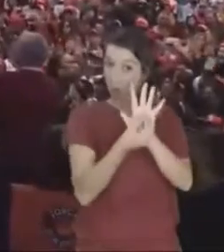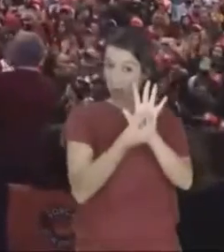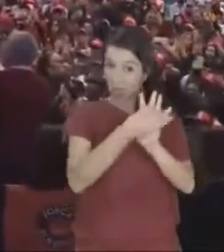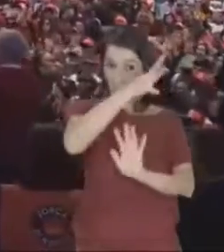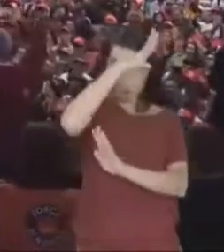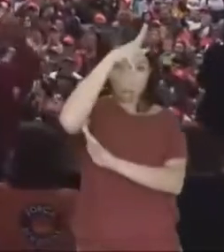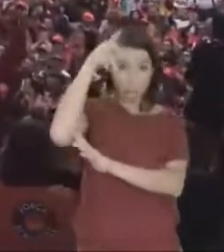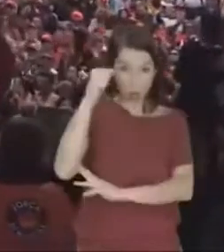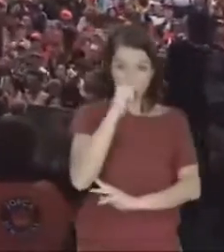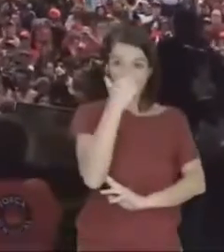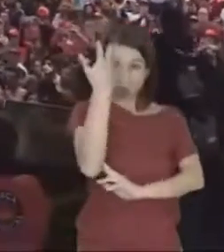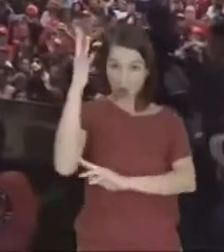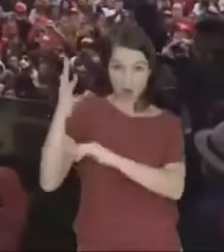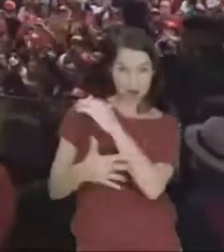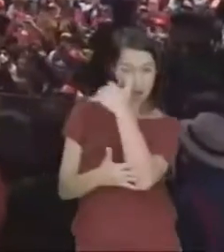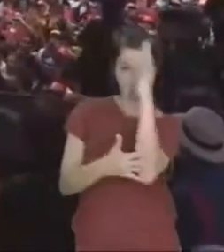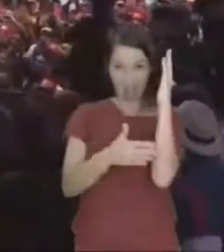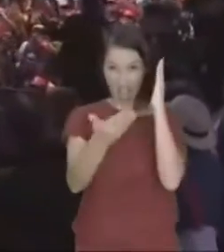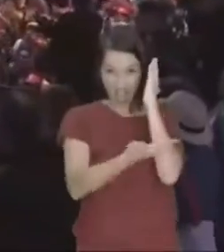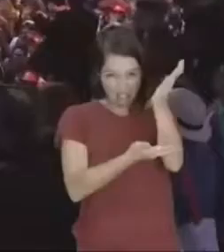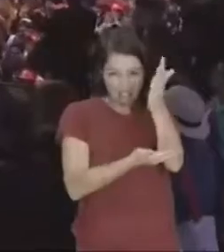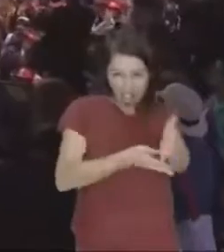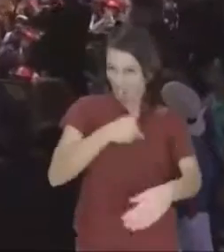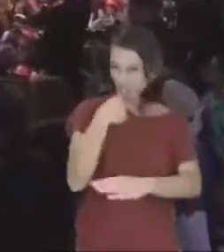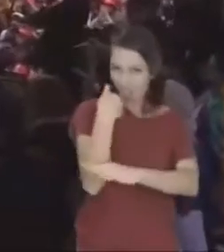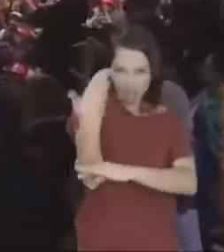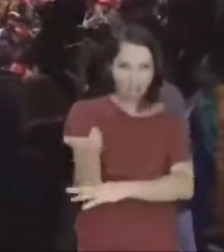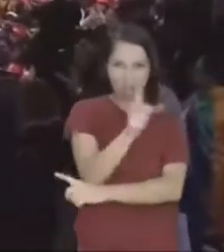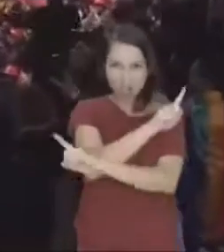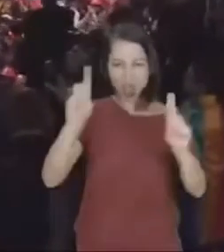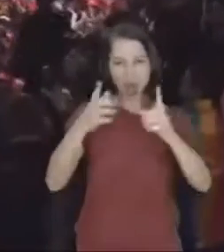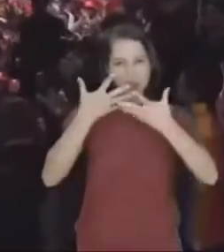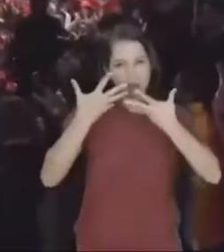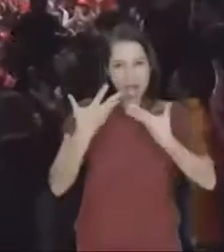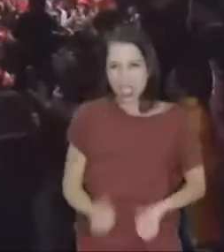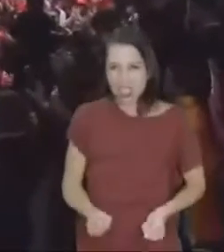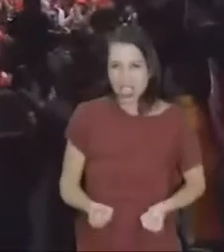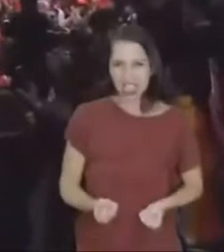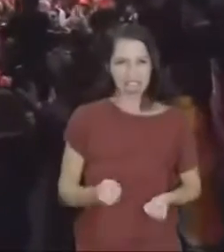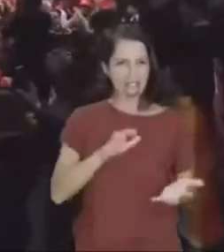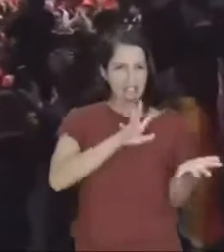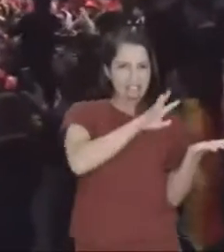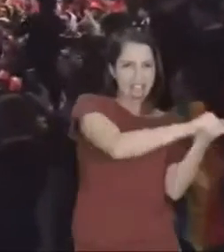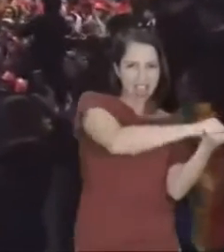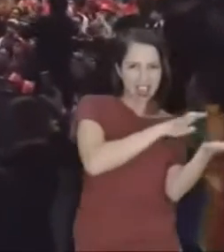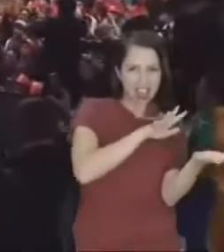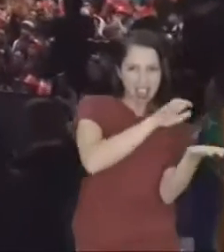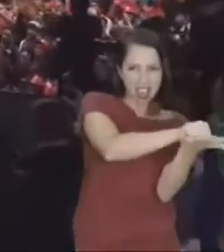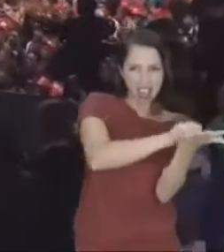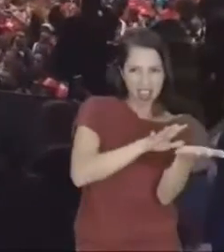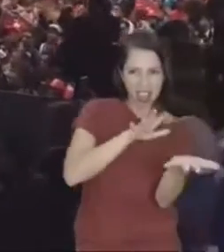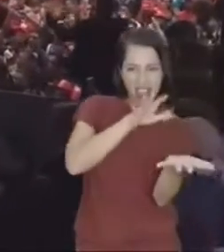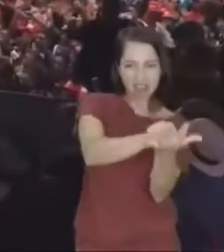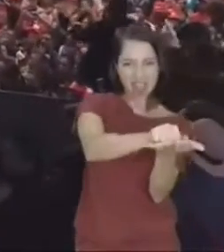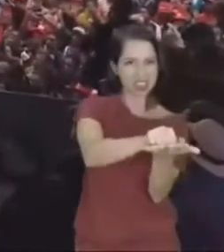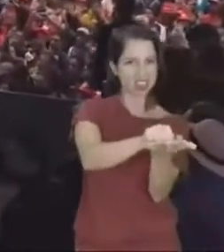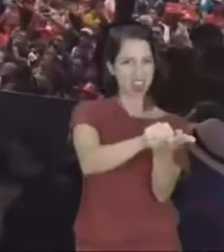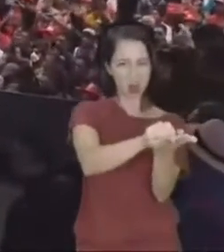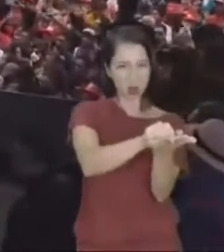de madeira ilegal. Não haverá mais garimpo ilegal neste país. O país tem